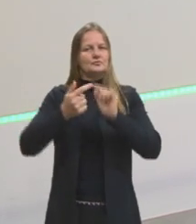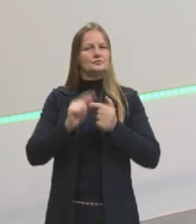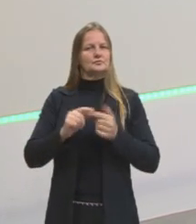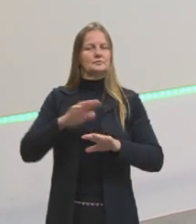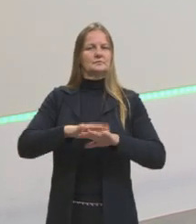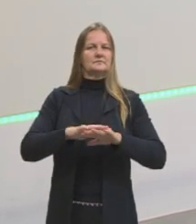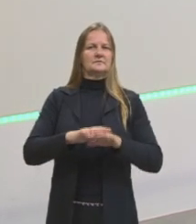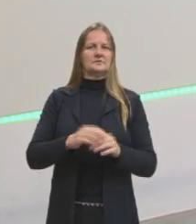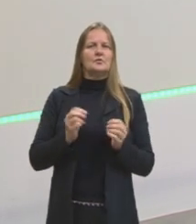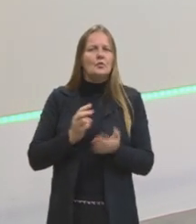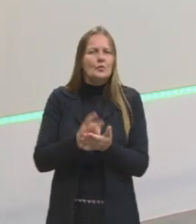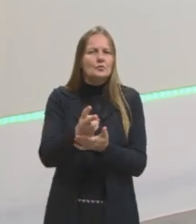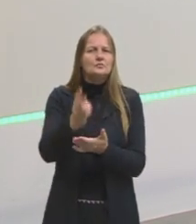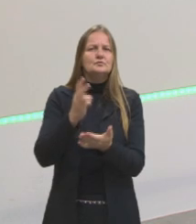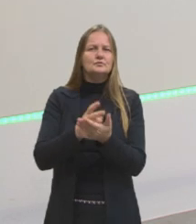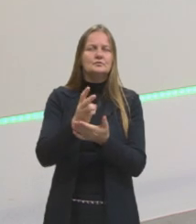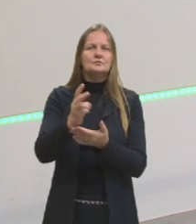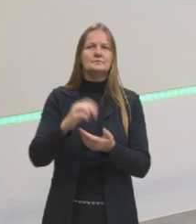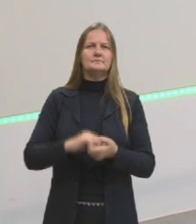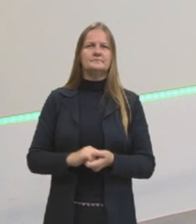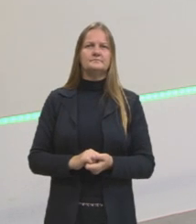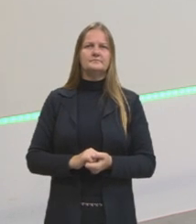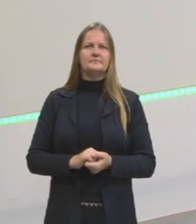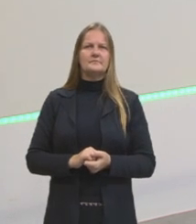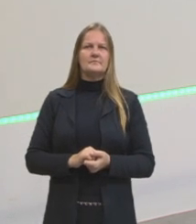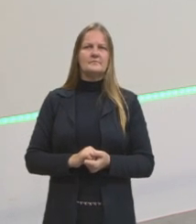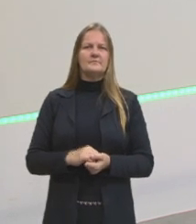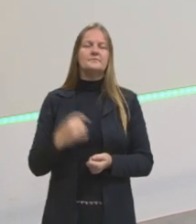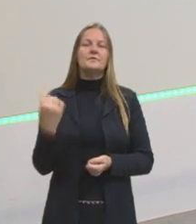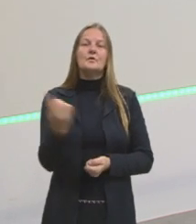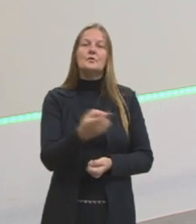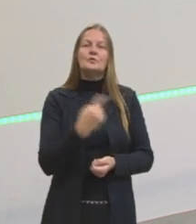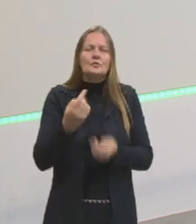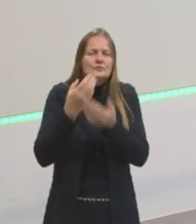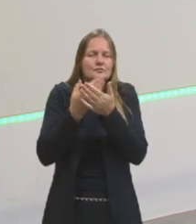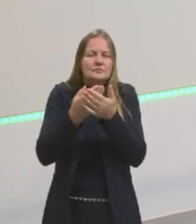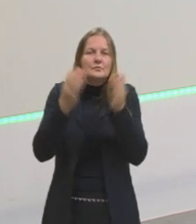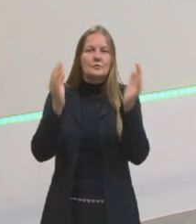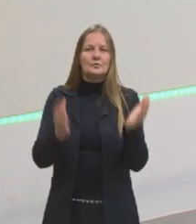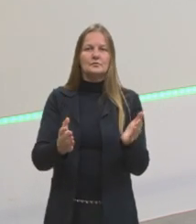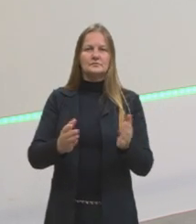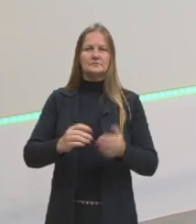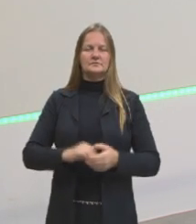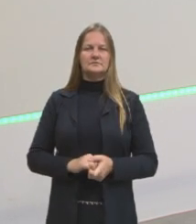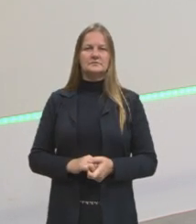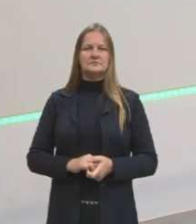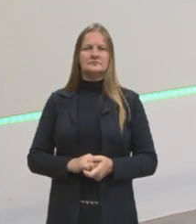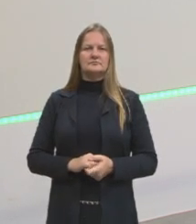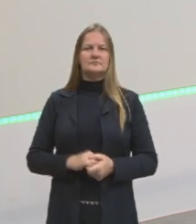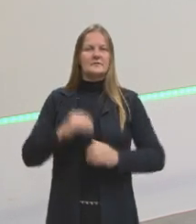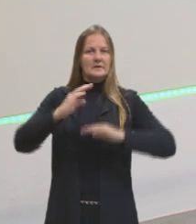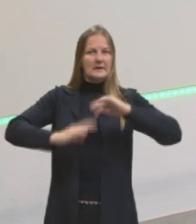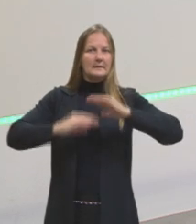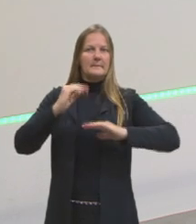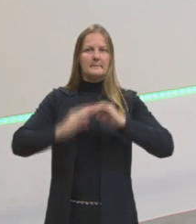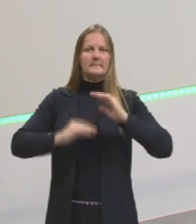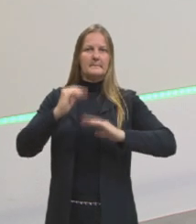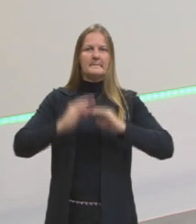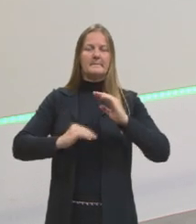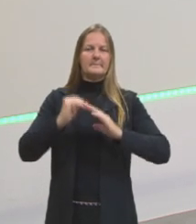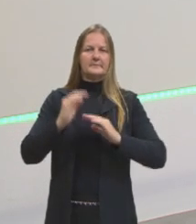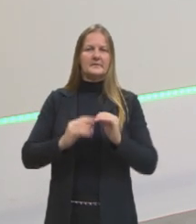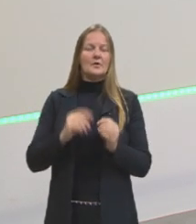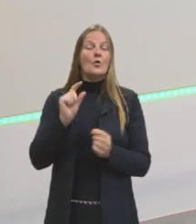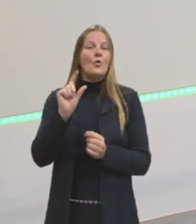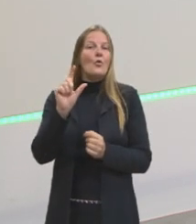Então vamos continuar aqui e vem então fica a gente vai estudar hoje principalmente sobre a aplicação que é muito importante para